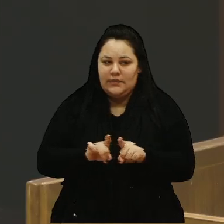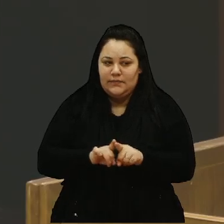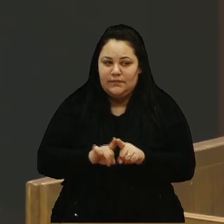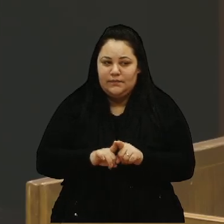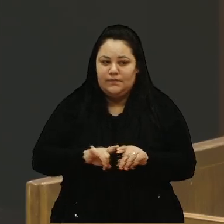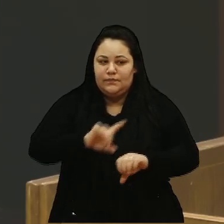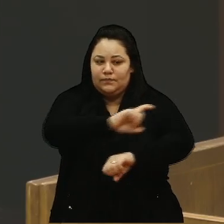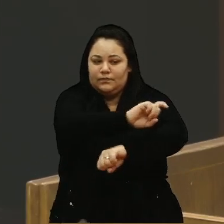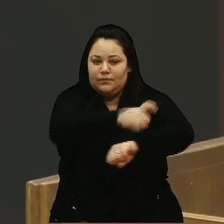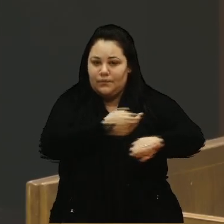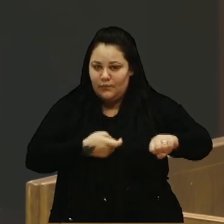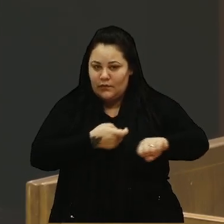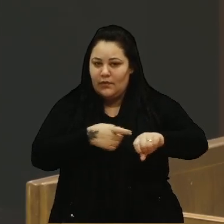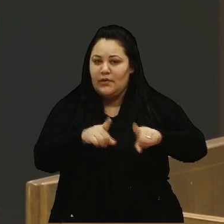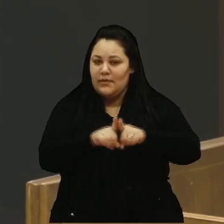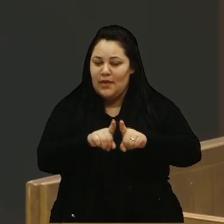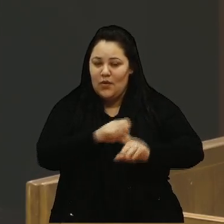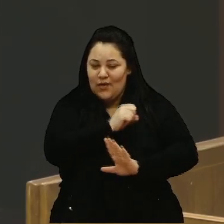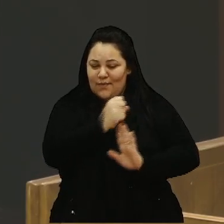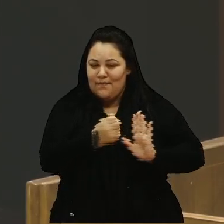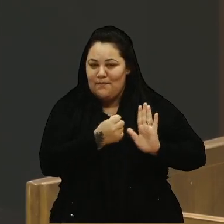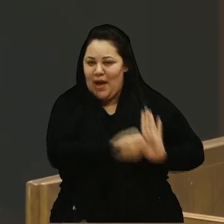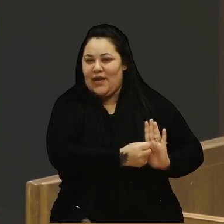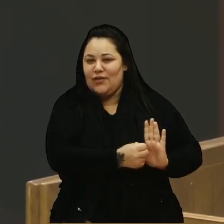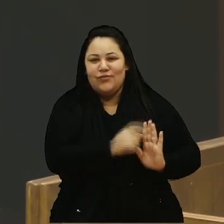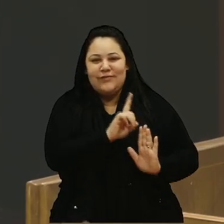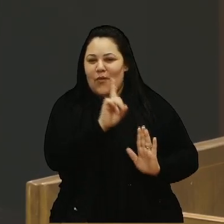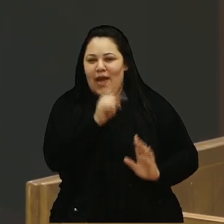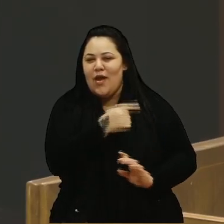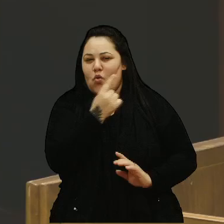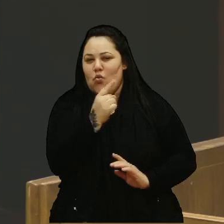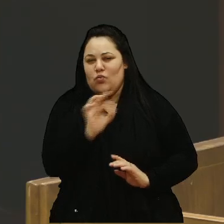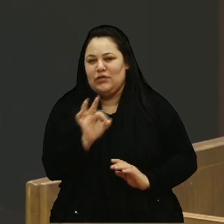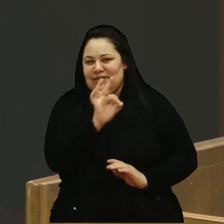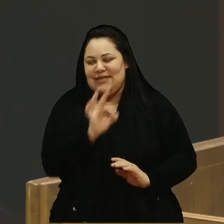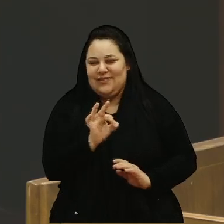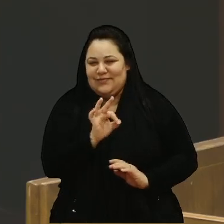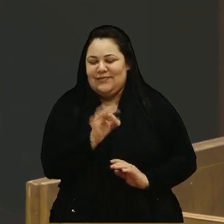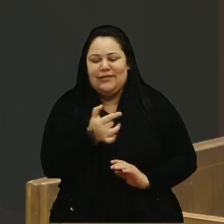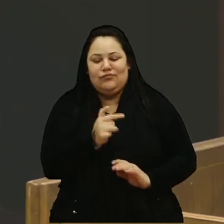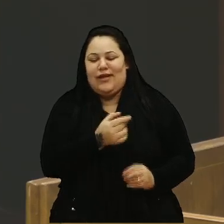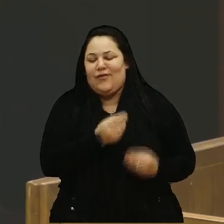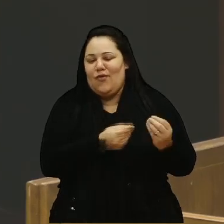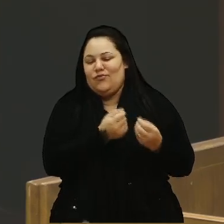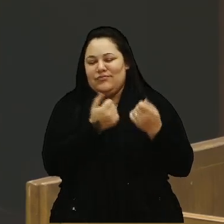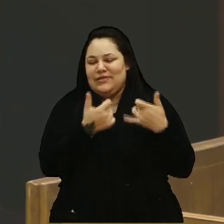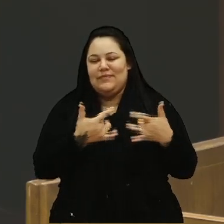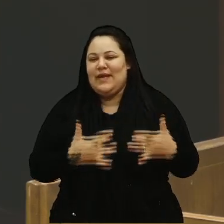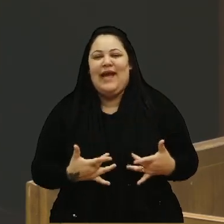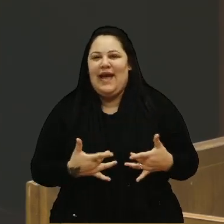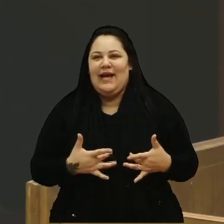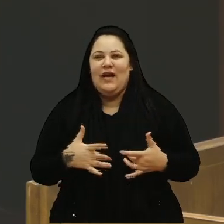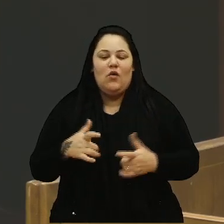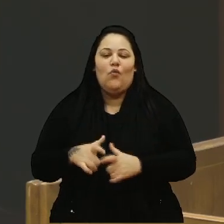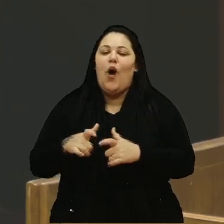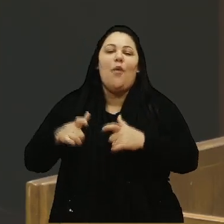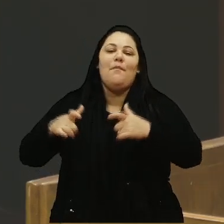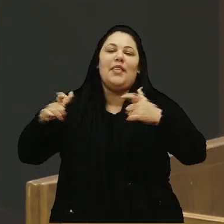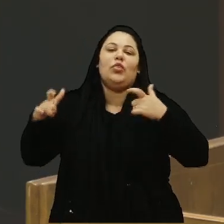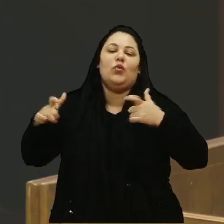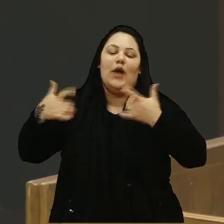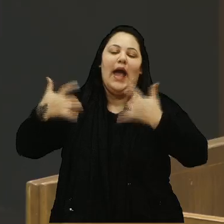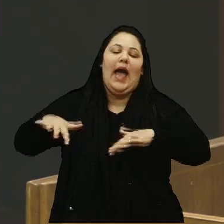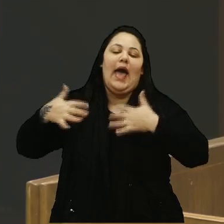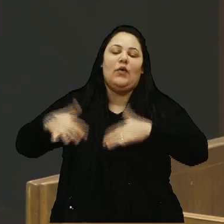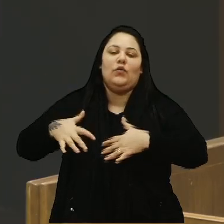estão postas, o impacto não chega a 1% na conta. Então não há como justificar um aumento tão grande